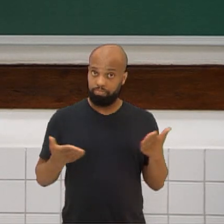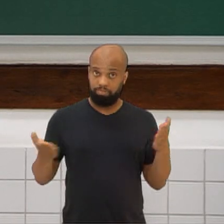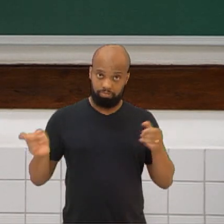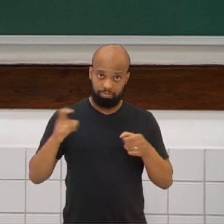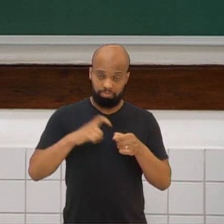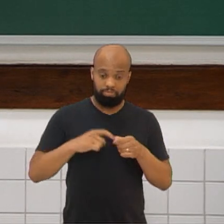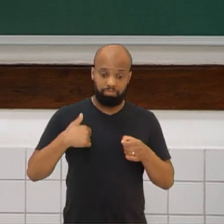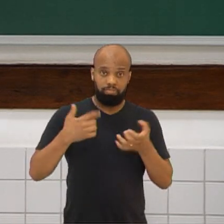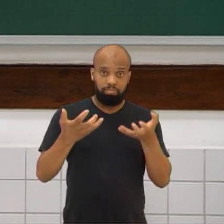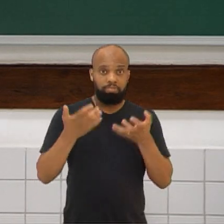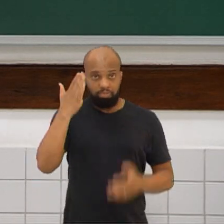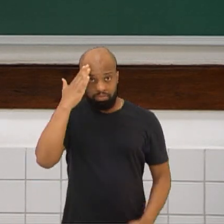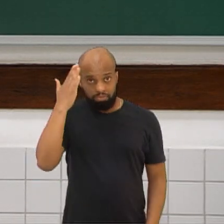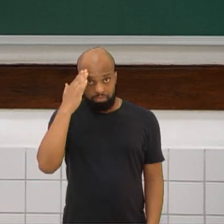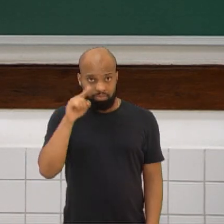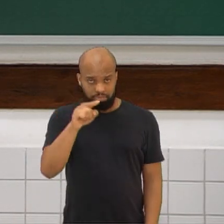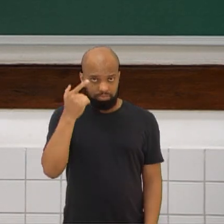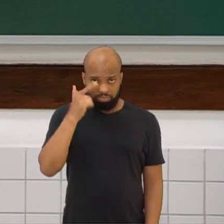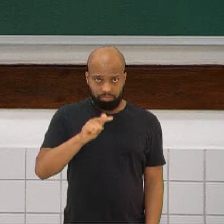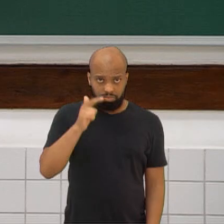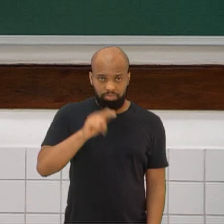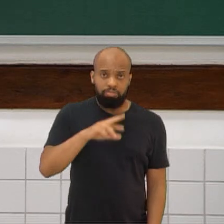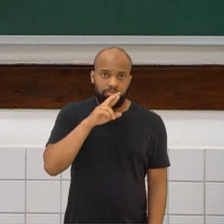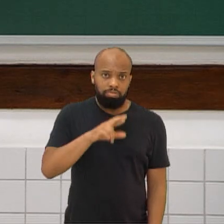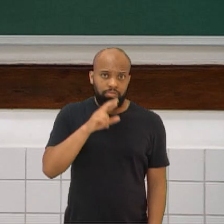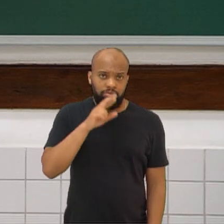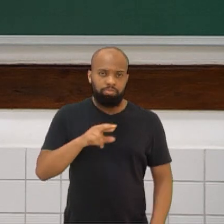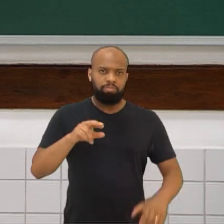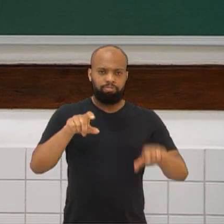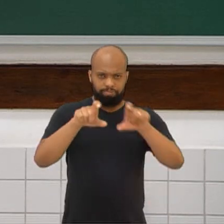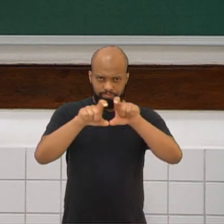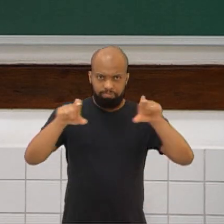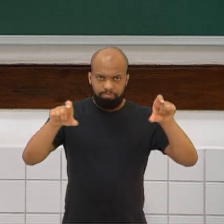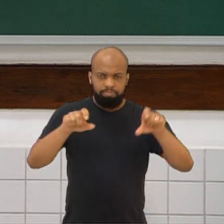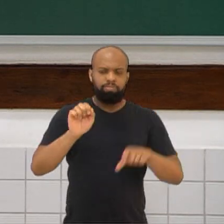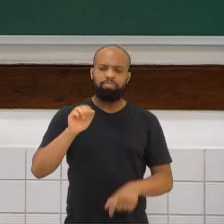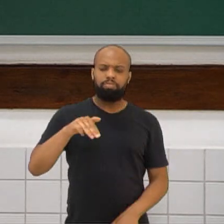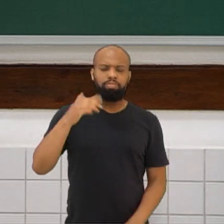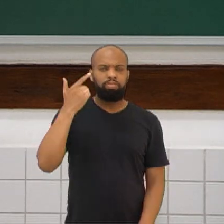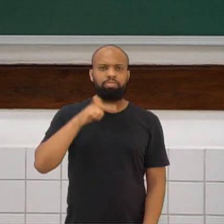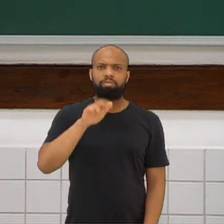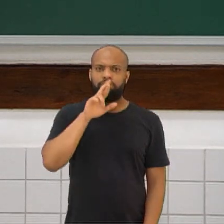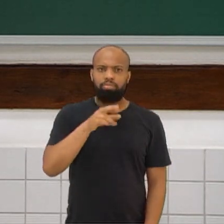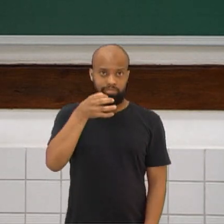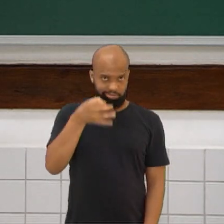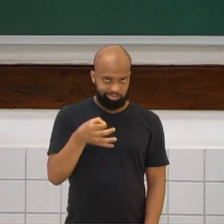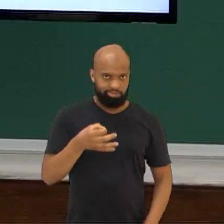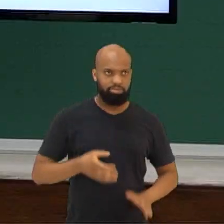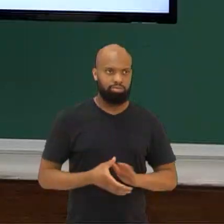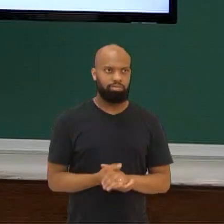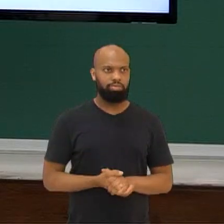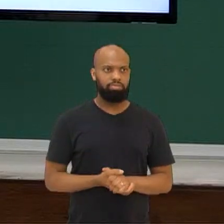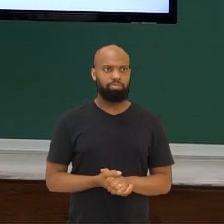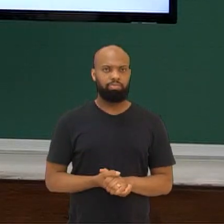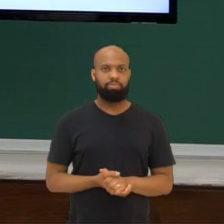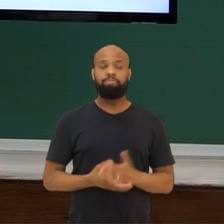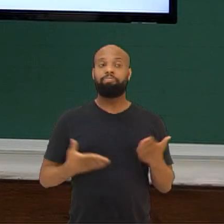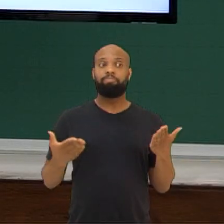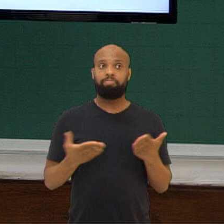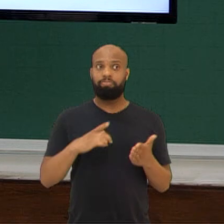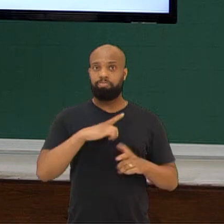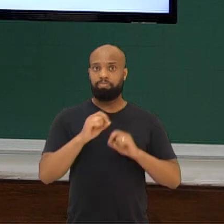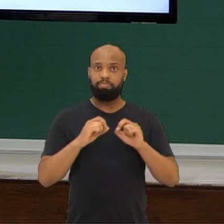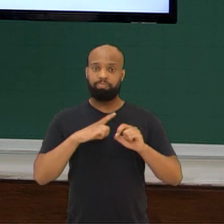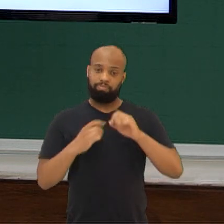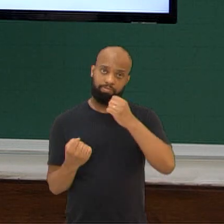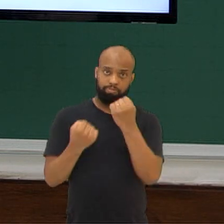Voltamos. Quero saber, quem conseguiu resolver a equação? Vamos ver quem acertou? Então, vamos lá. Substituímos